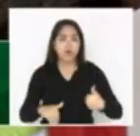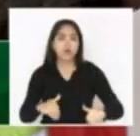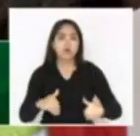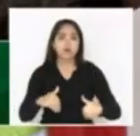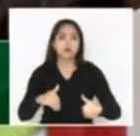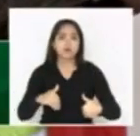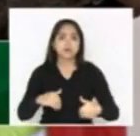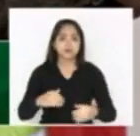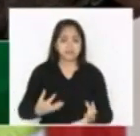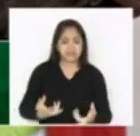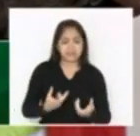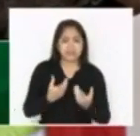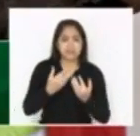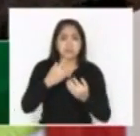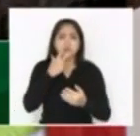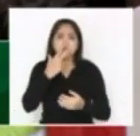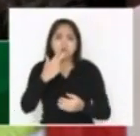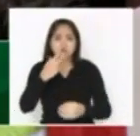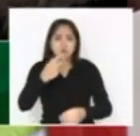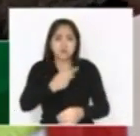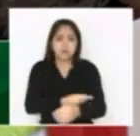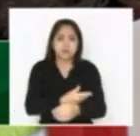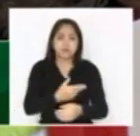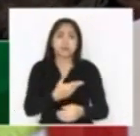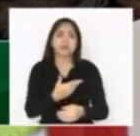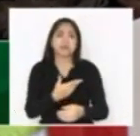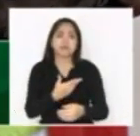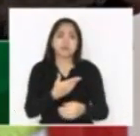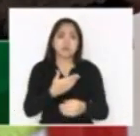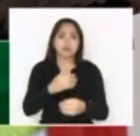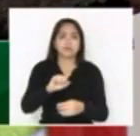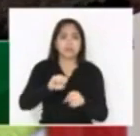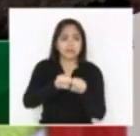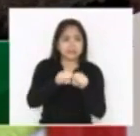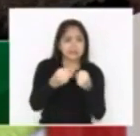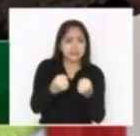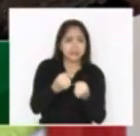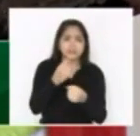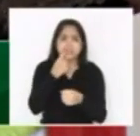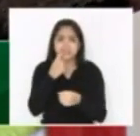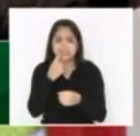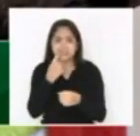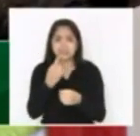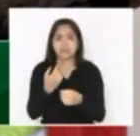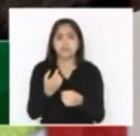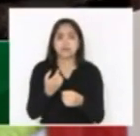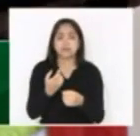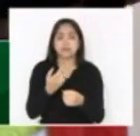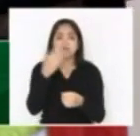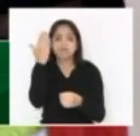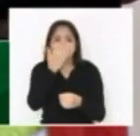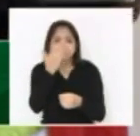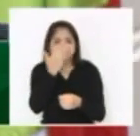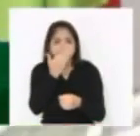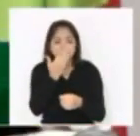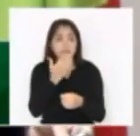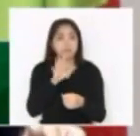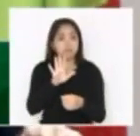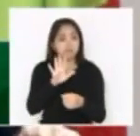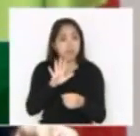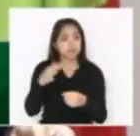queimaduras de cigarro, ossos quebrados, são parte visíveis de uma dor que não se